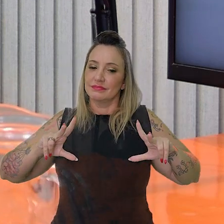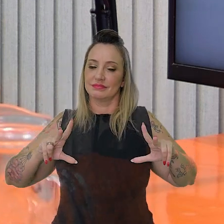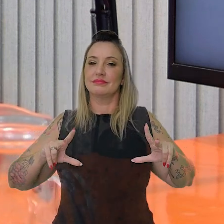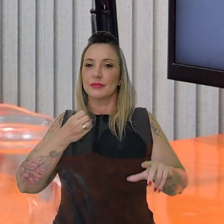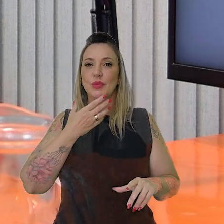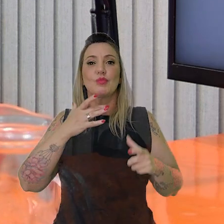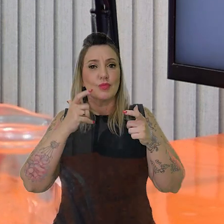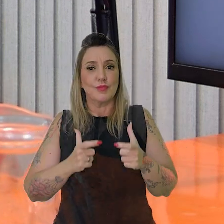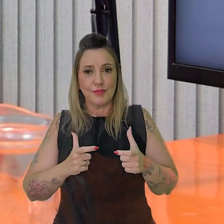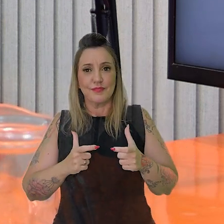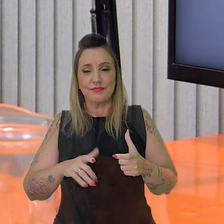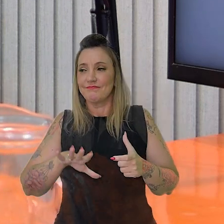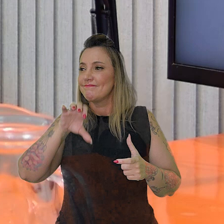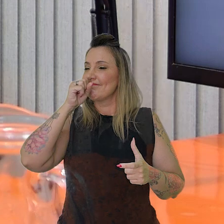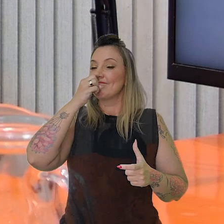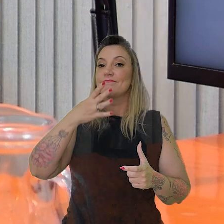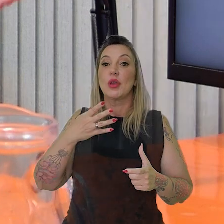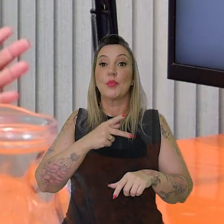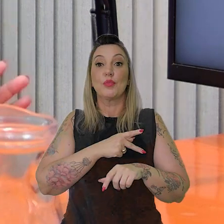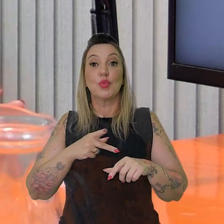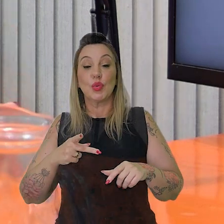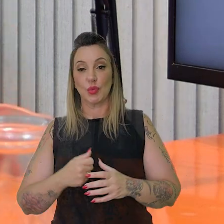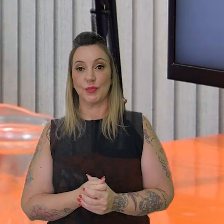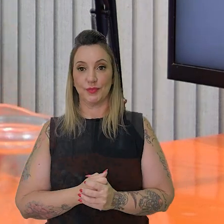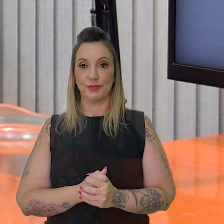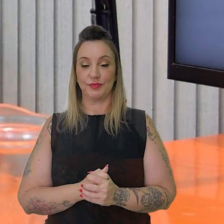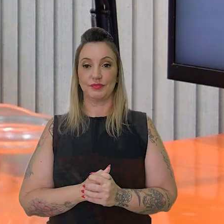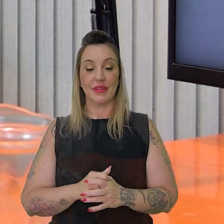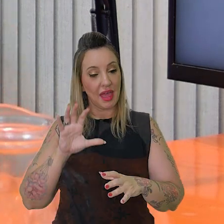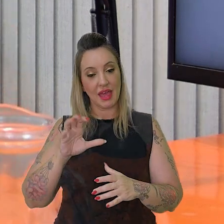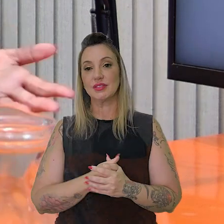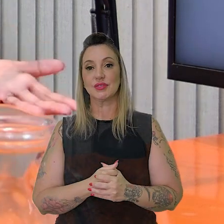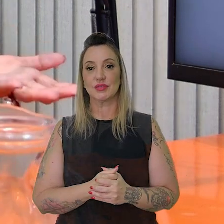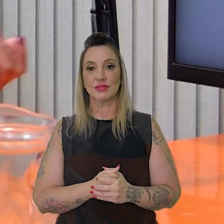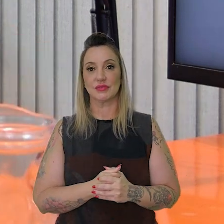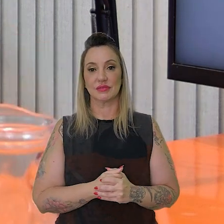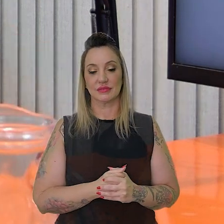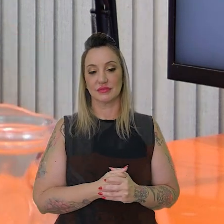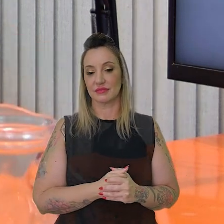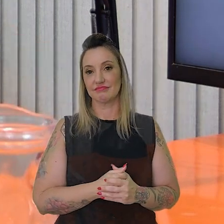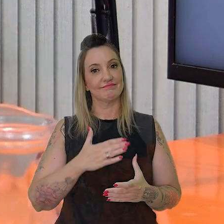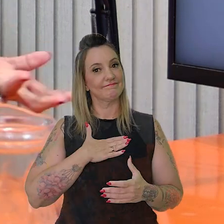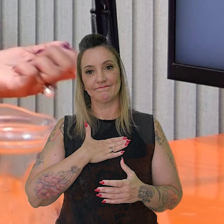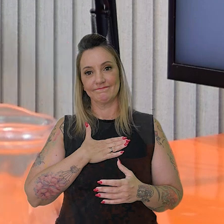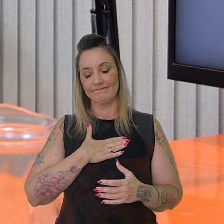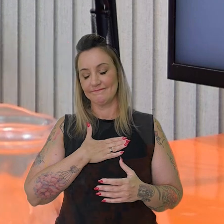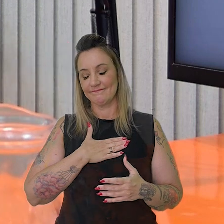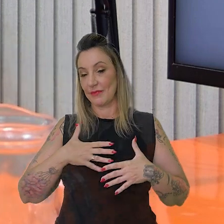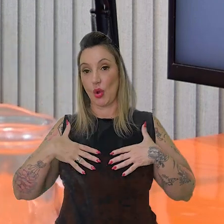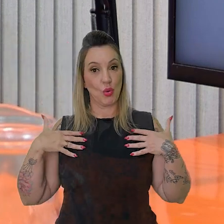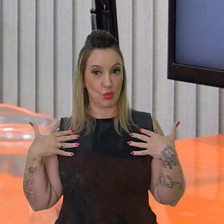em Água Boa em ar puro sim é isso sabe Nossa para